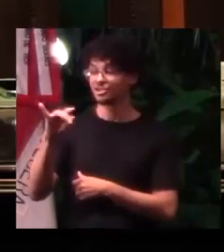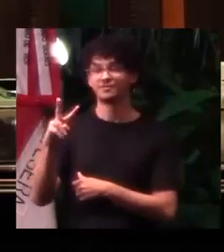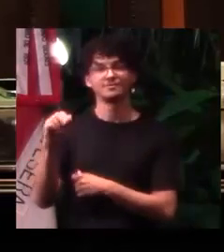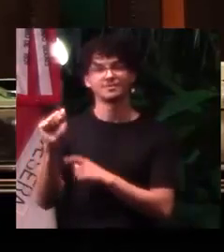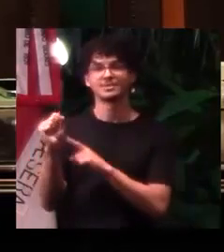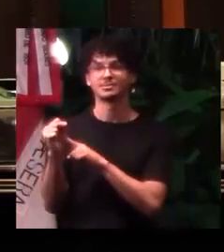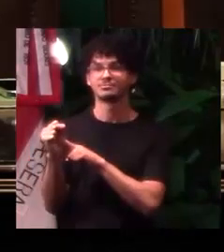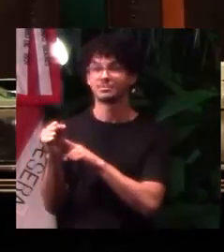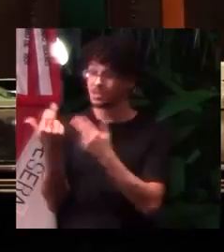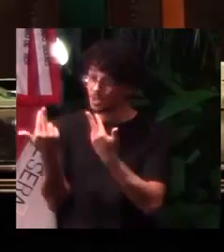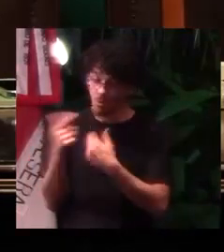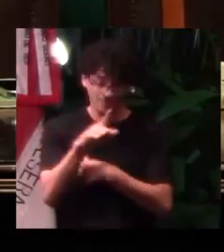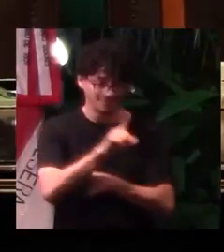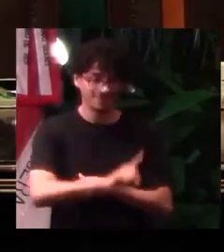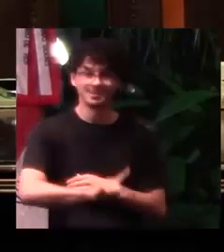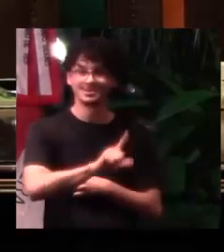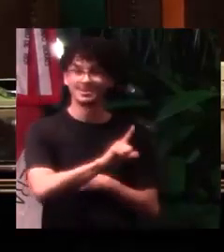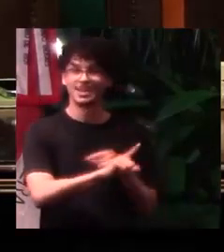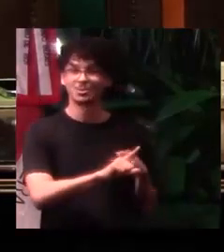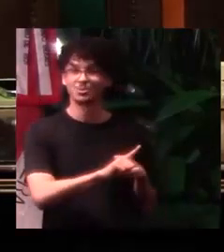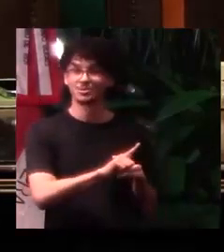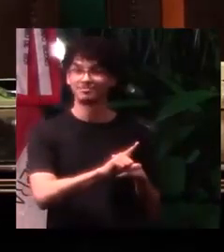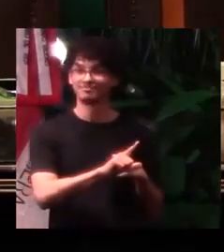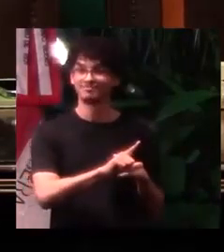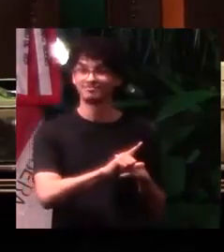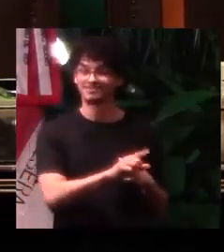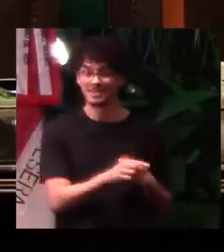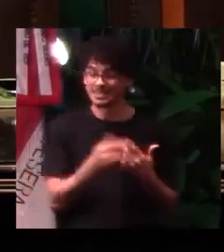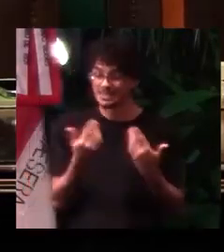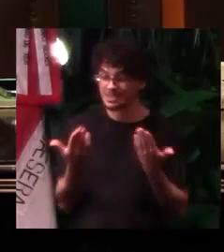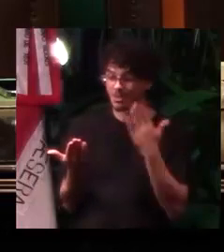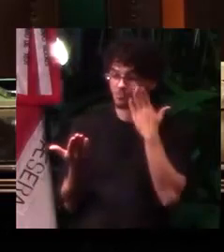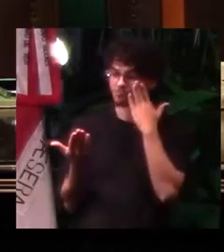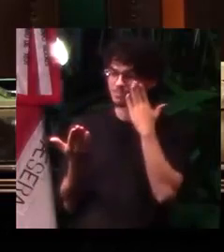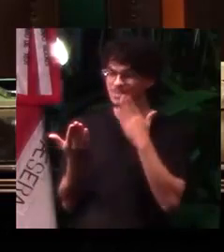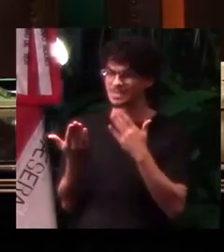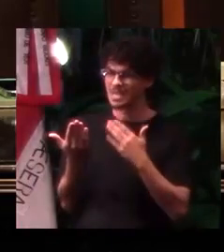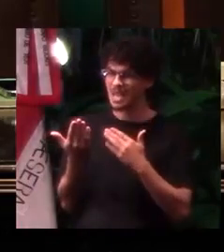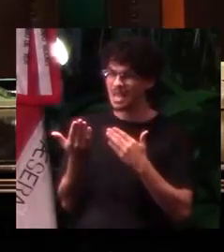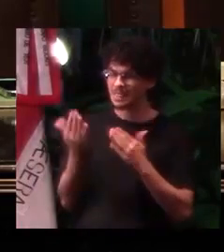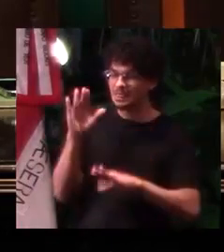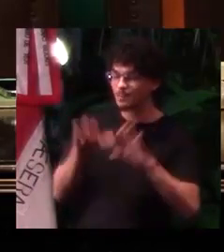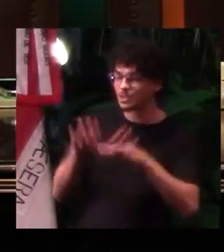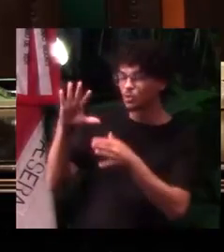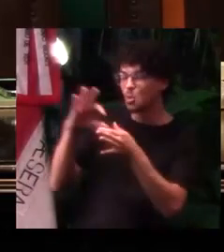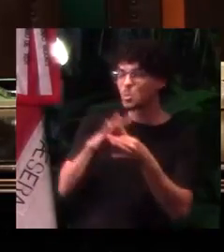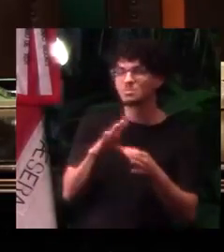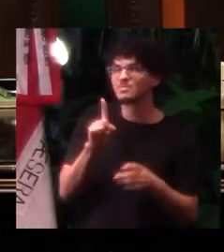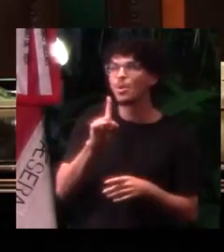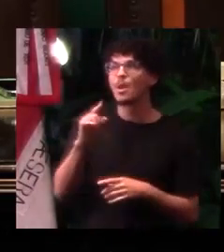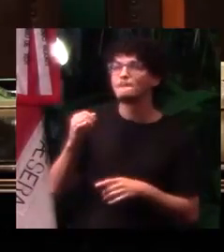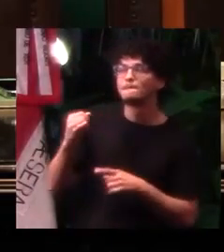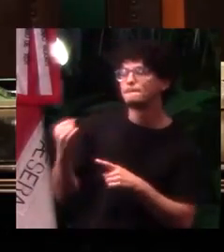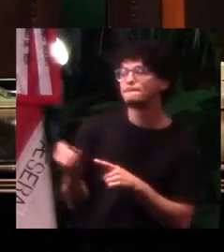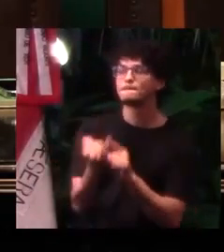literatura, em que muitas das vezes não importa tanto a questão